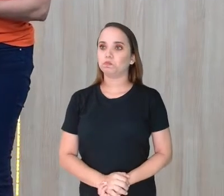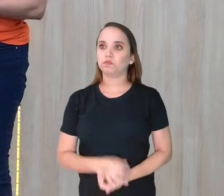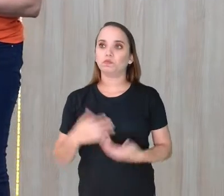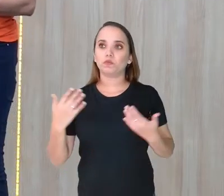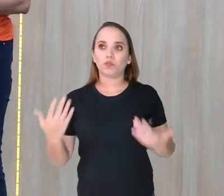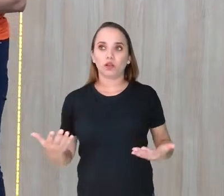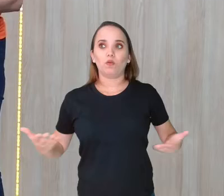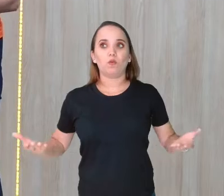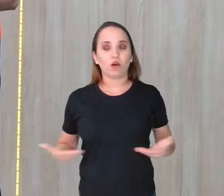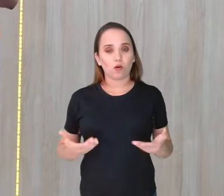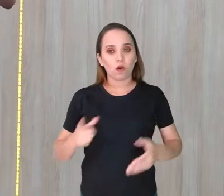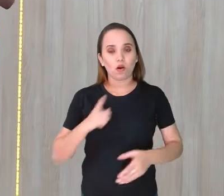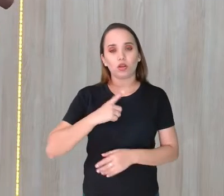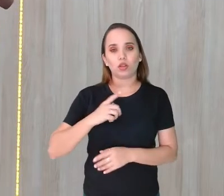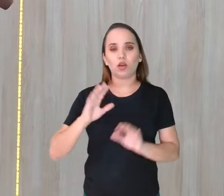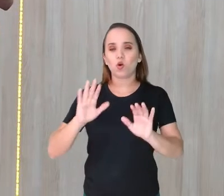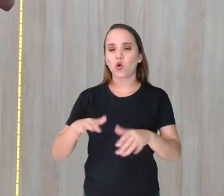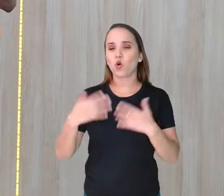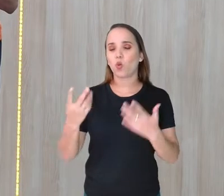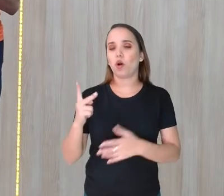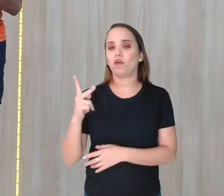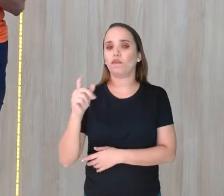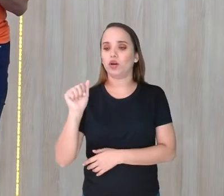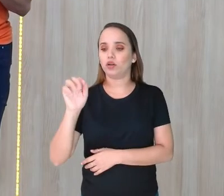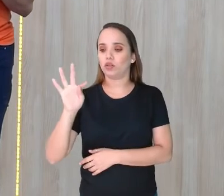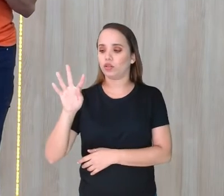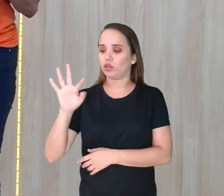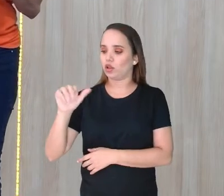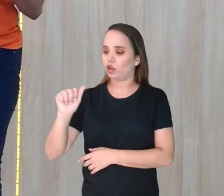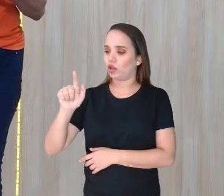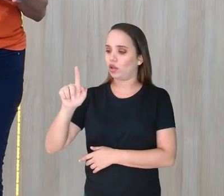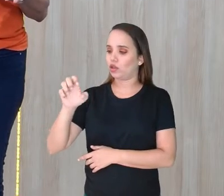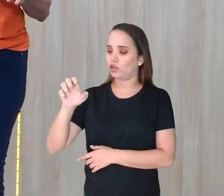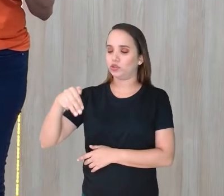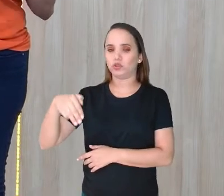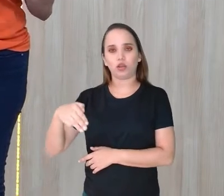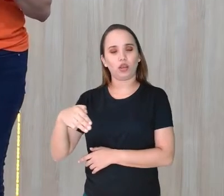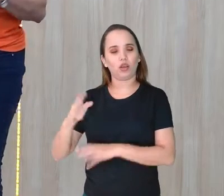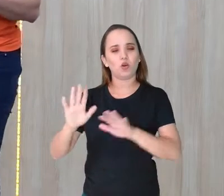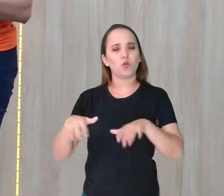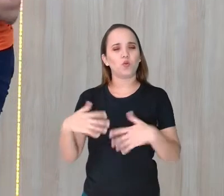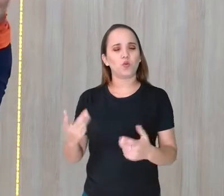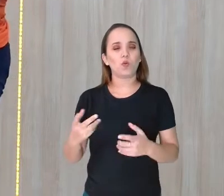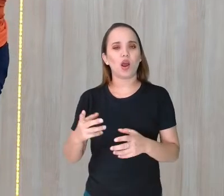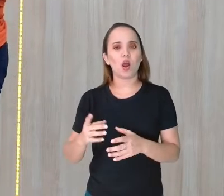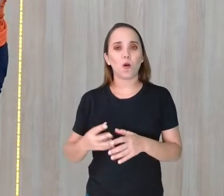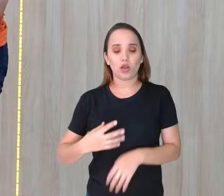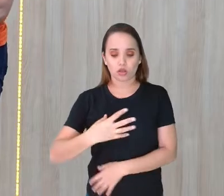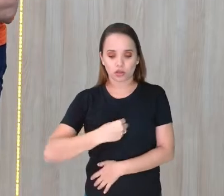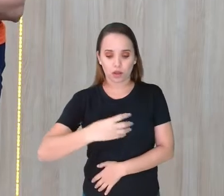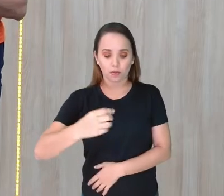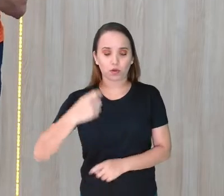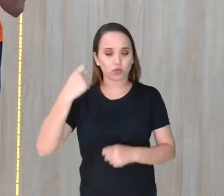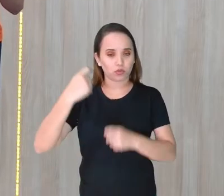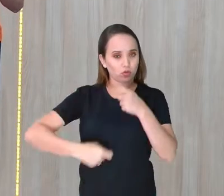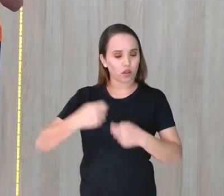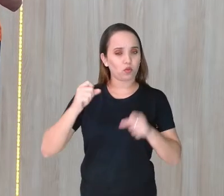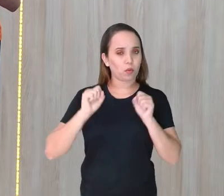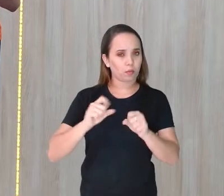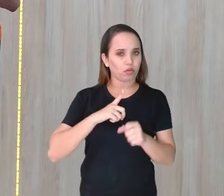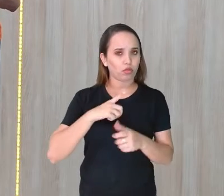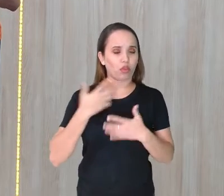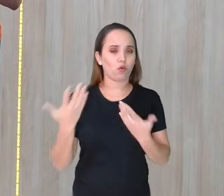existem vantagens da reprodução sexuada. Que vantagens a reprodução sexuada pode ter? Então,